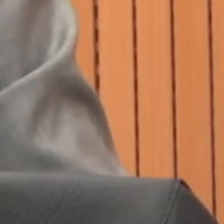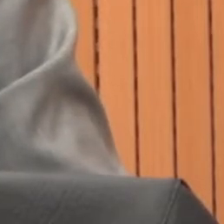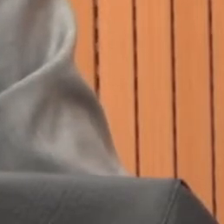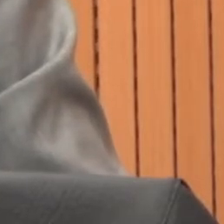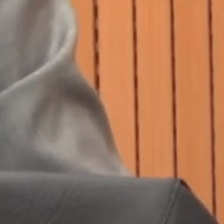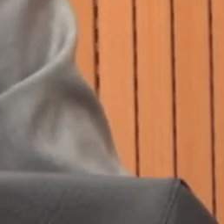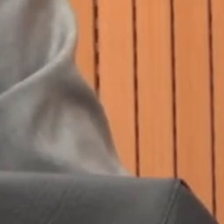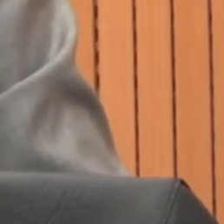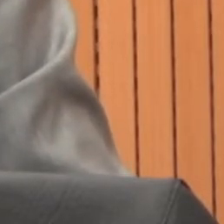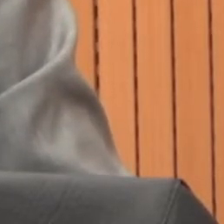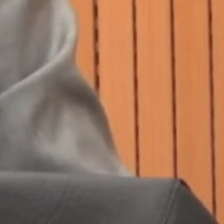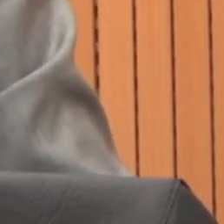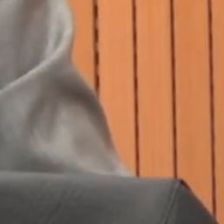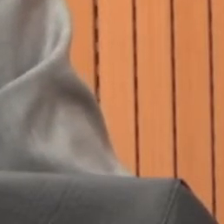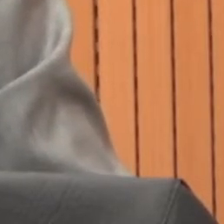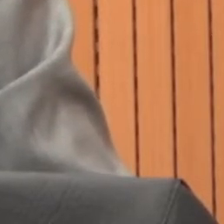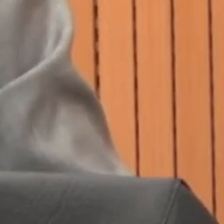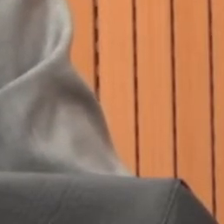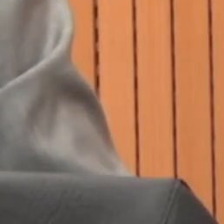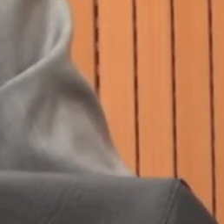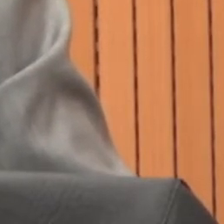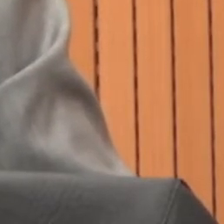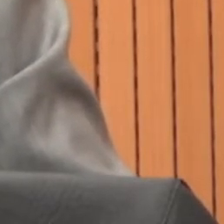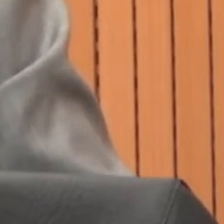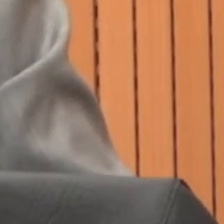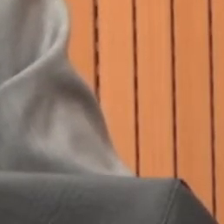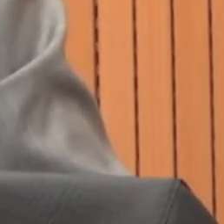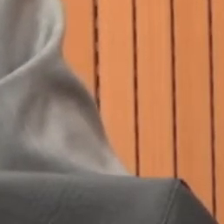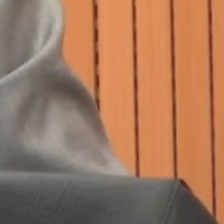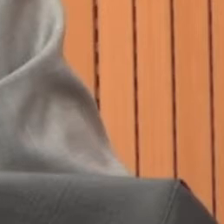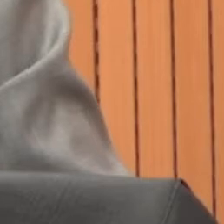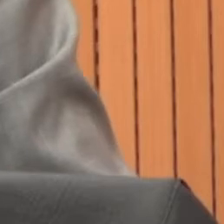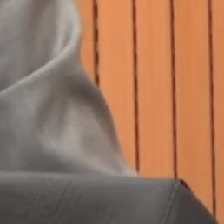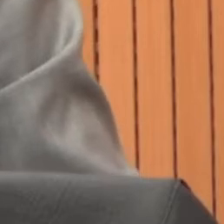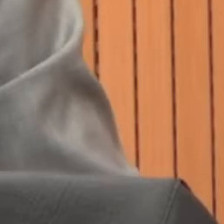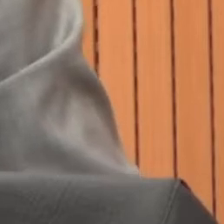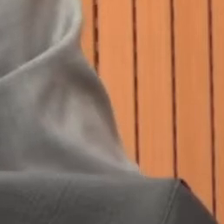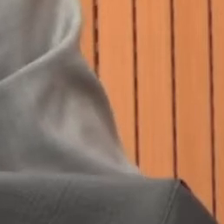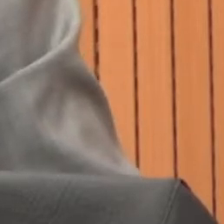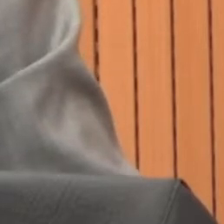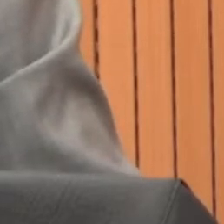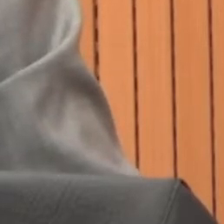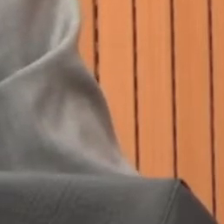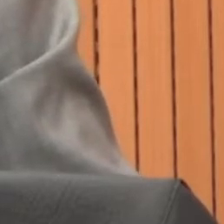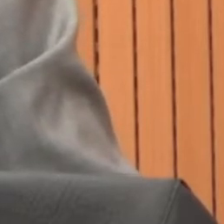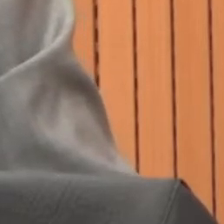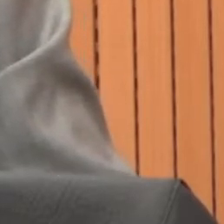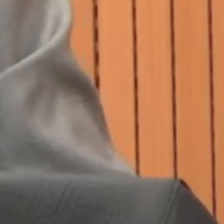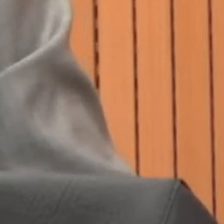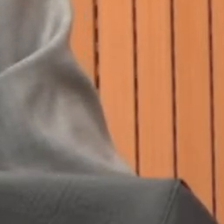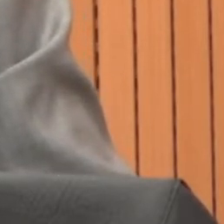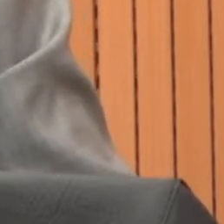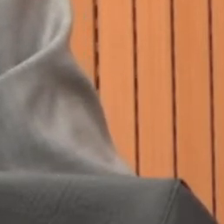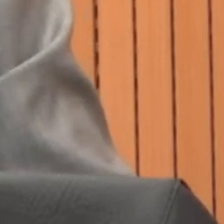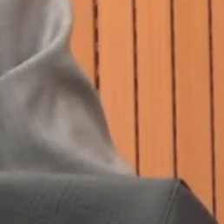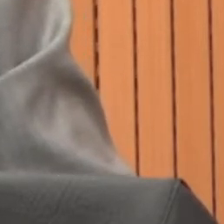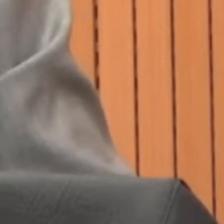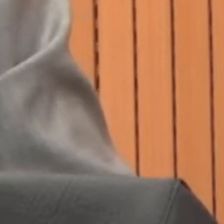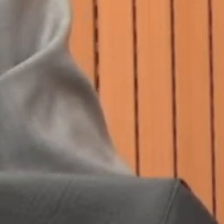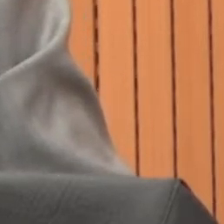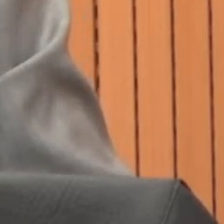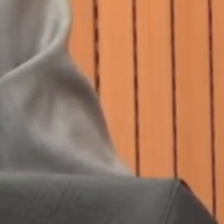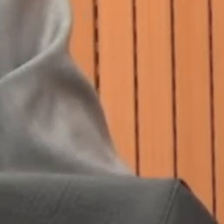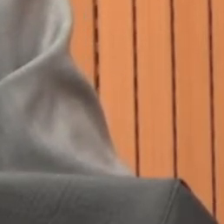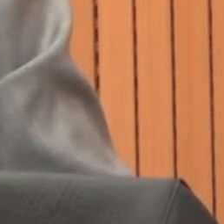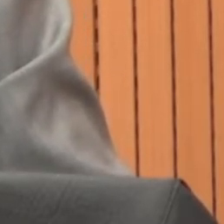Foi conseguida essa qualificação junto ao Ministério da Saúde em 2004. E isso é muito caro para a gente. Hoje, para todos terem